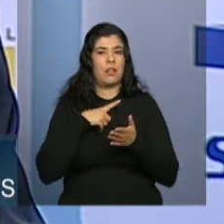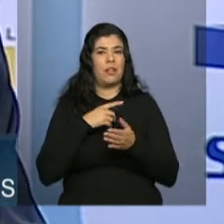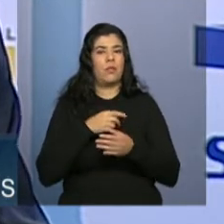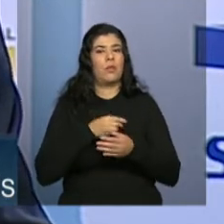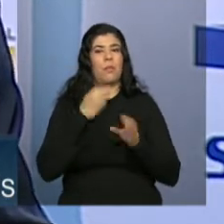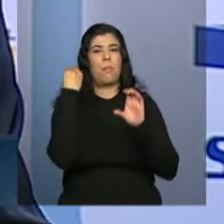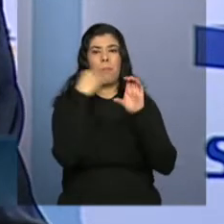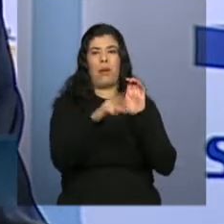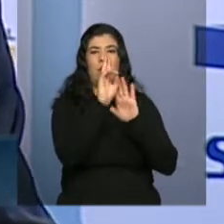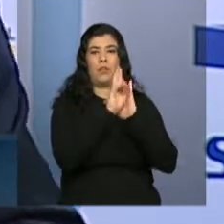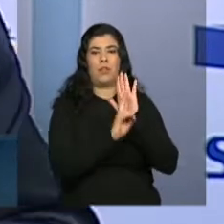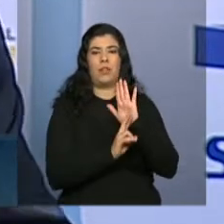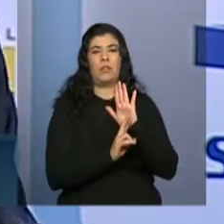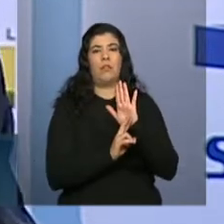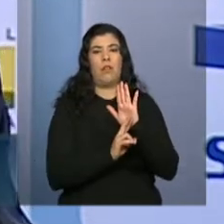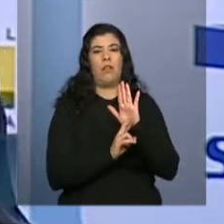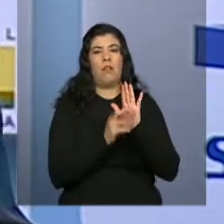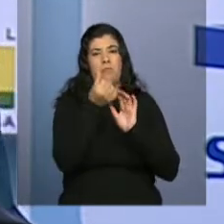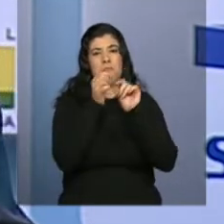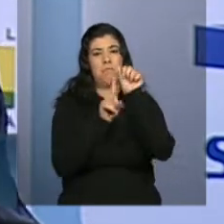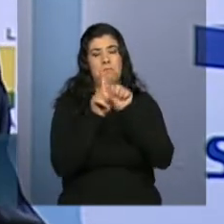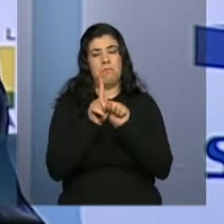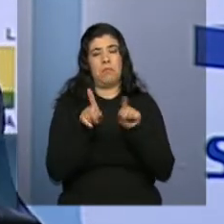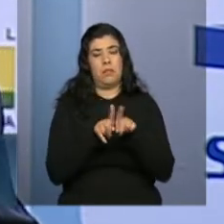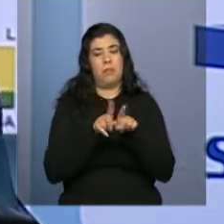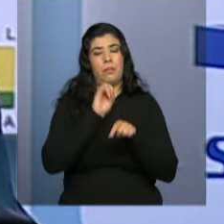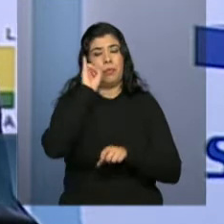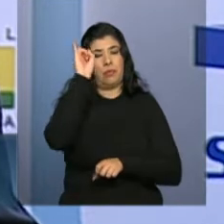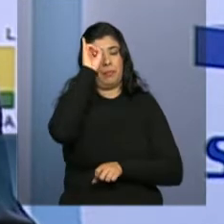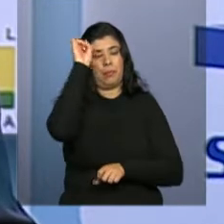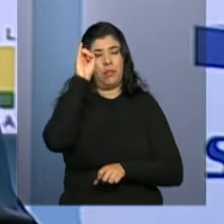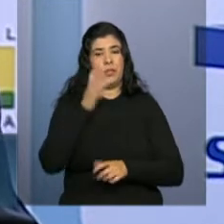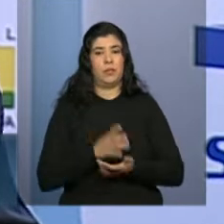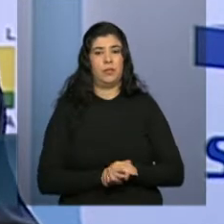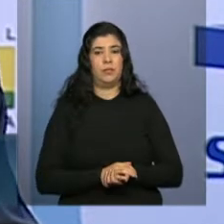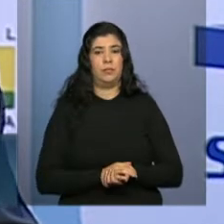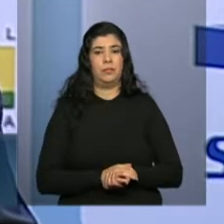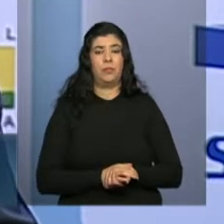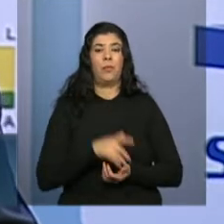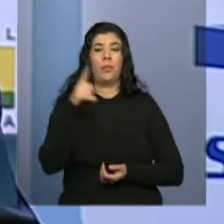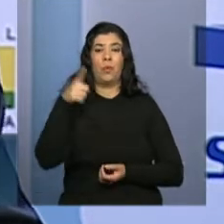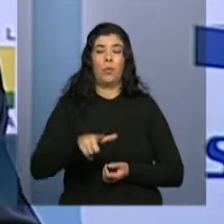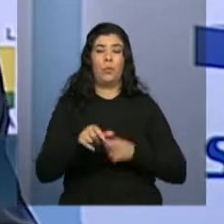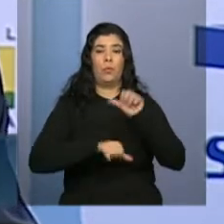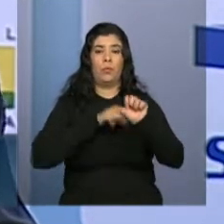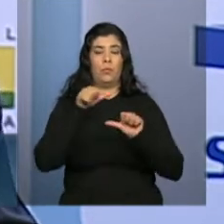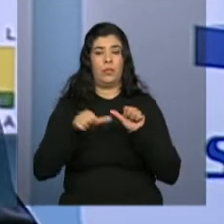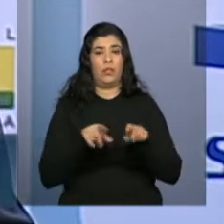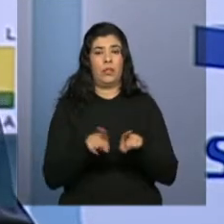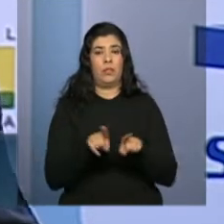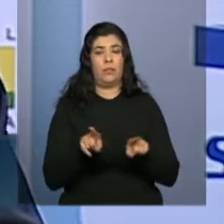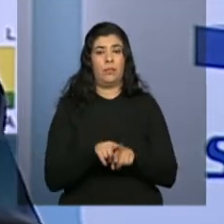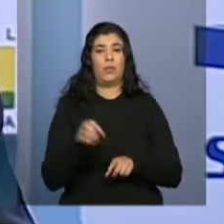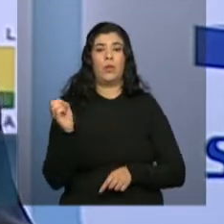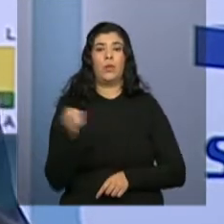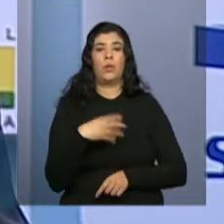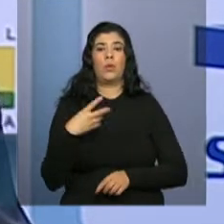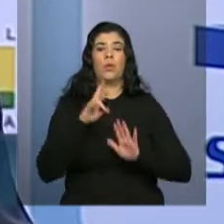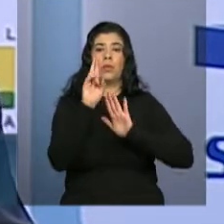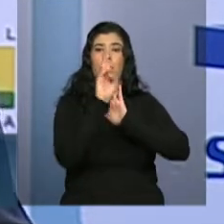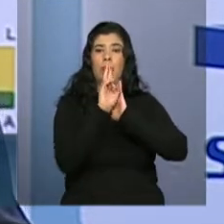envio semestral E além disso que a outra mudança importante que eu já tinha falado os novos